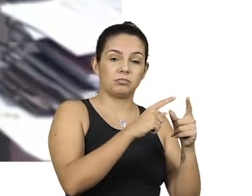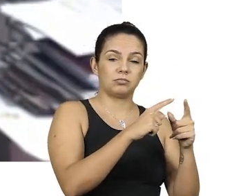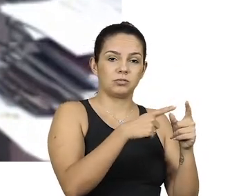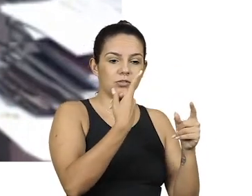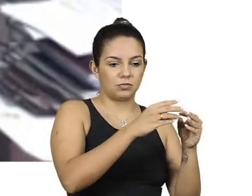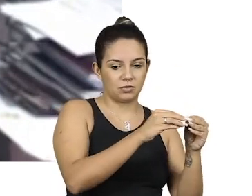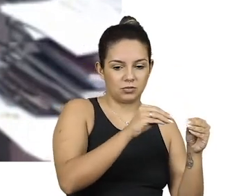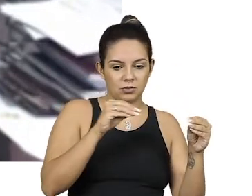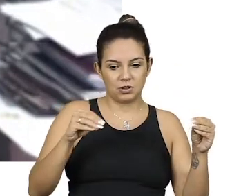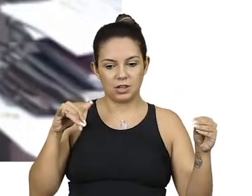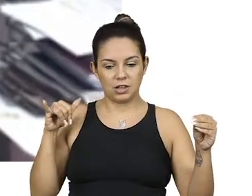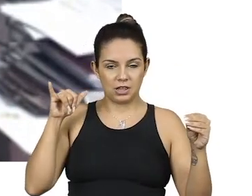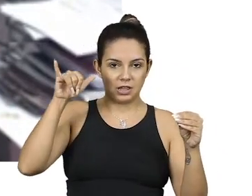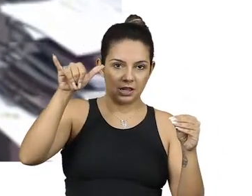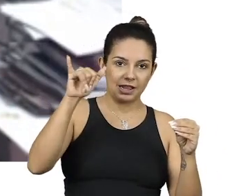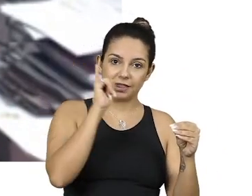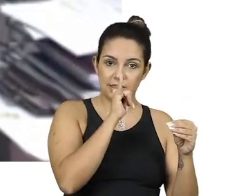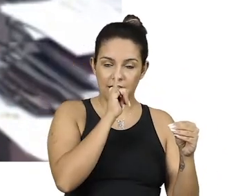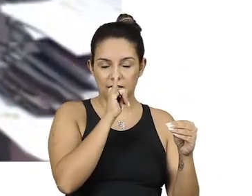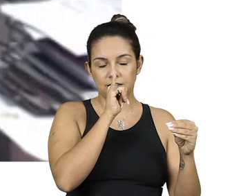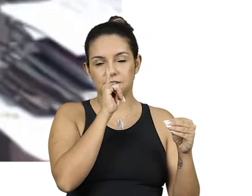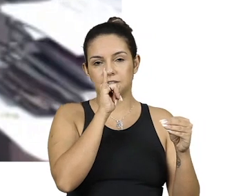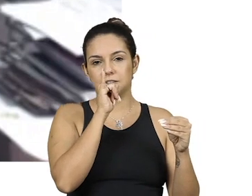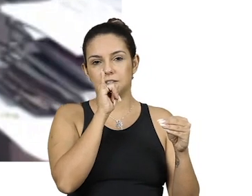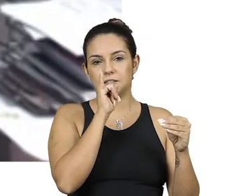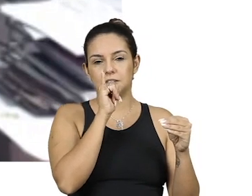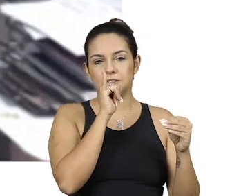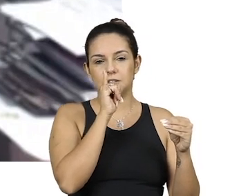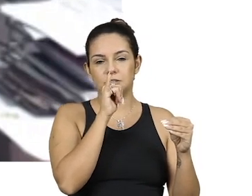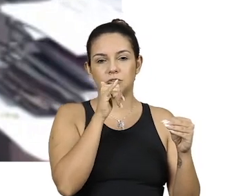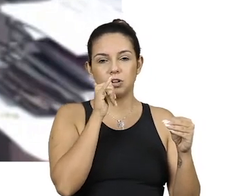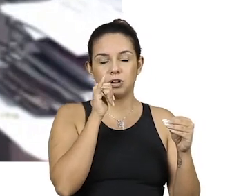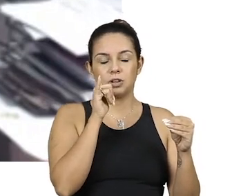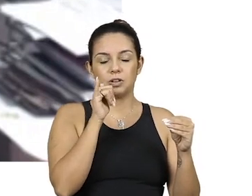Depois tomei um hidroavião para ir para a Itália,